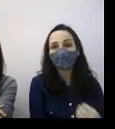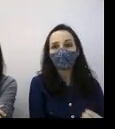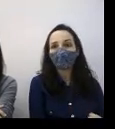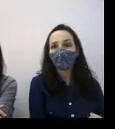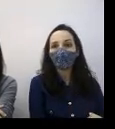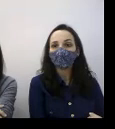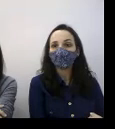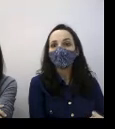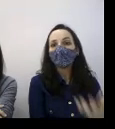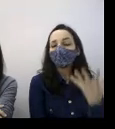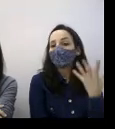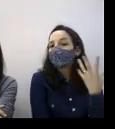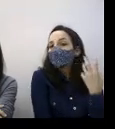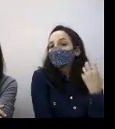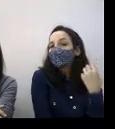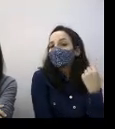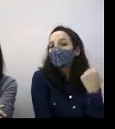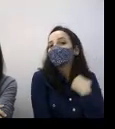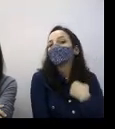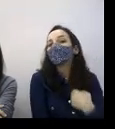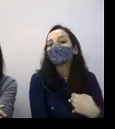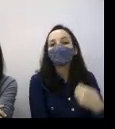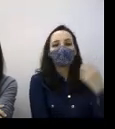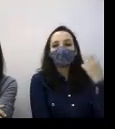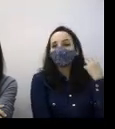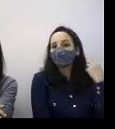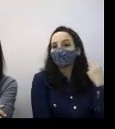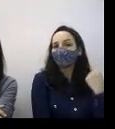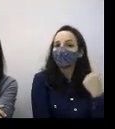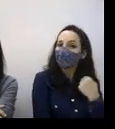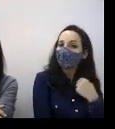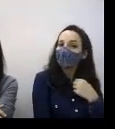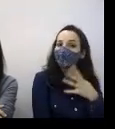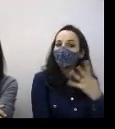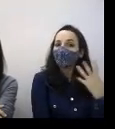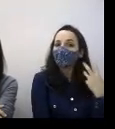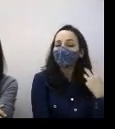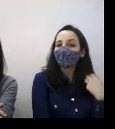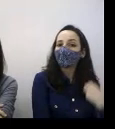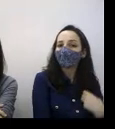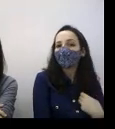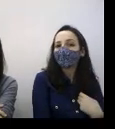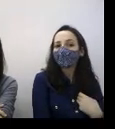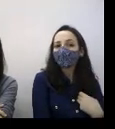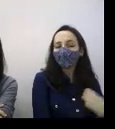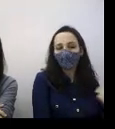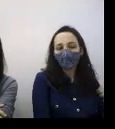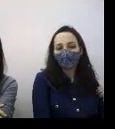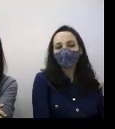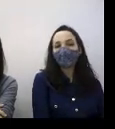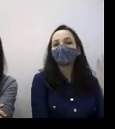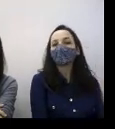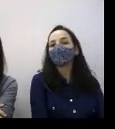emoção apropriada, um sentimento antigo, uma lembrança antiga, algo que ficou para trás.